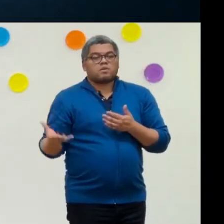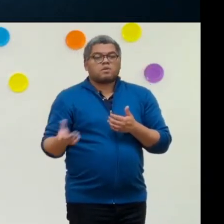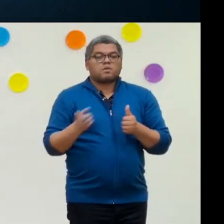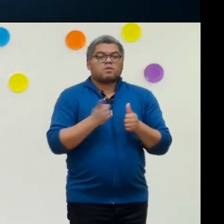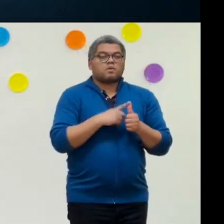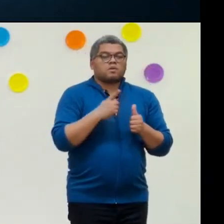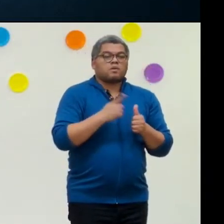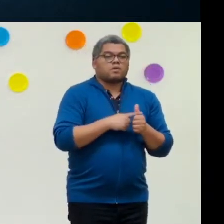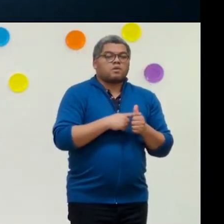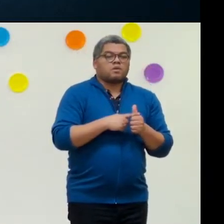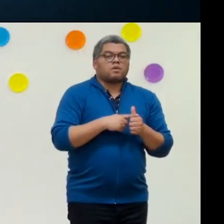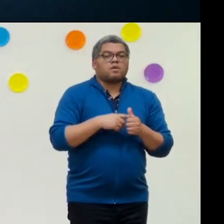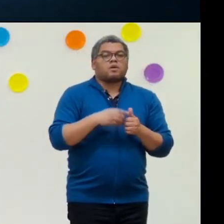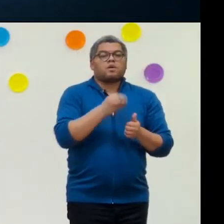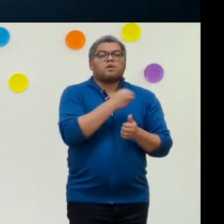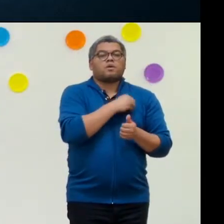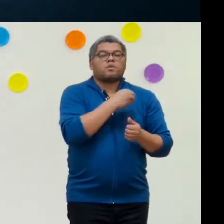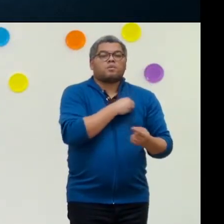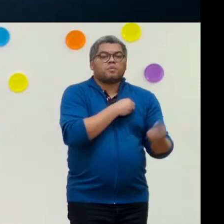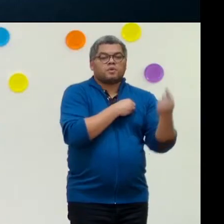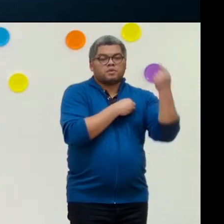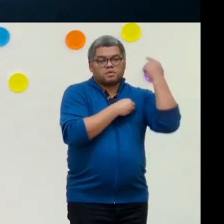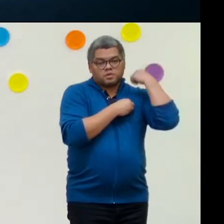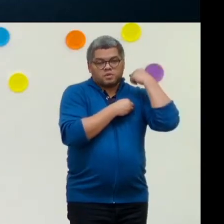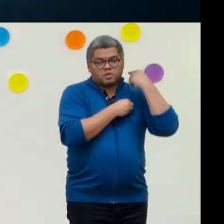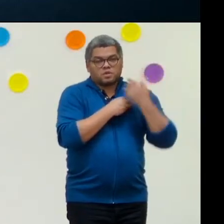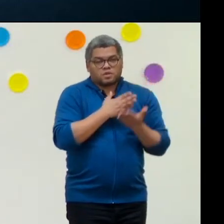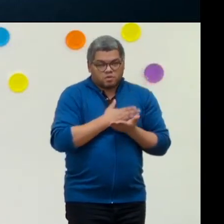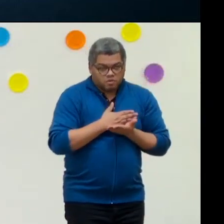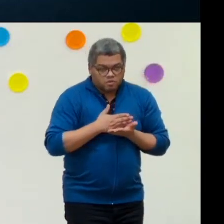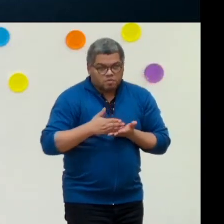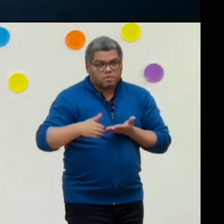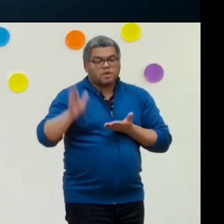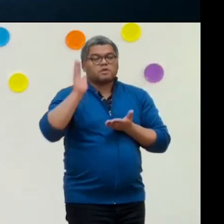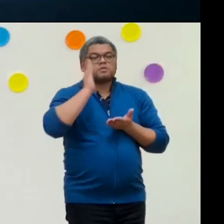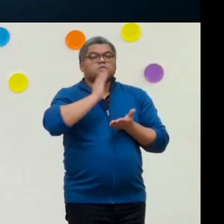antigo, adultério é um pecado que nasce no coração,